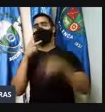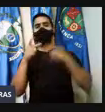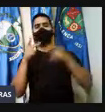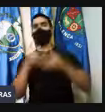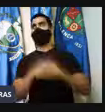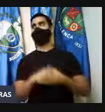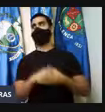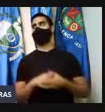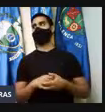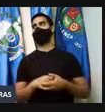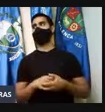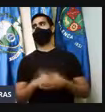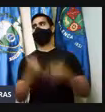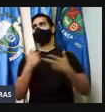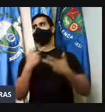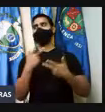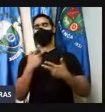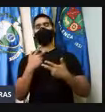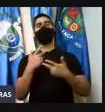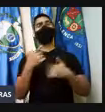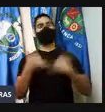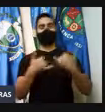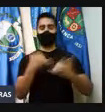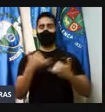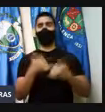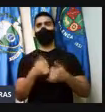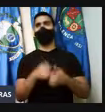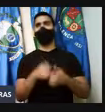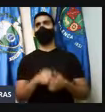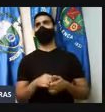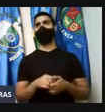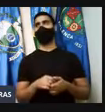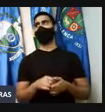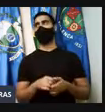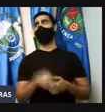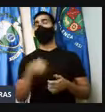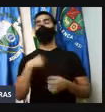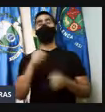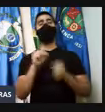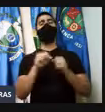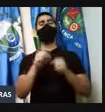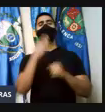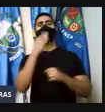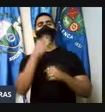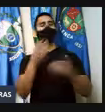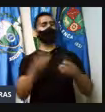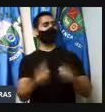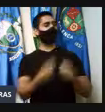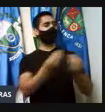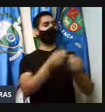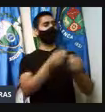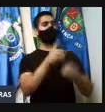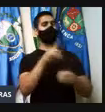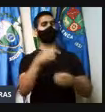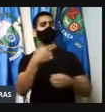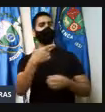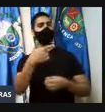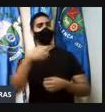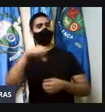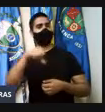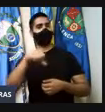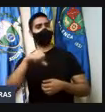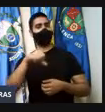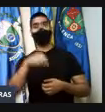Poxa, é brincadeira o Prévio Valença e a administração, é brincadeira. Eu fiz um requerimento, foi entregue no dia 29 pela direção da